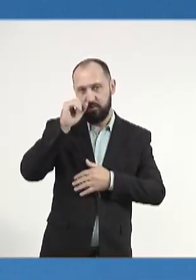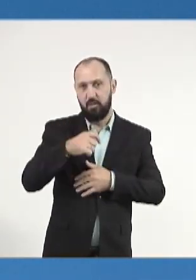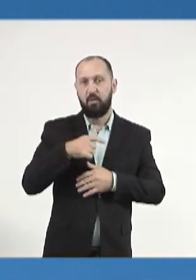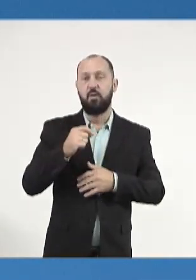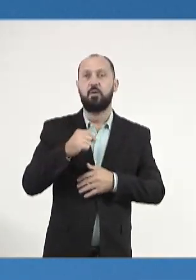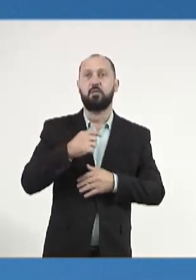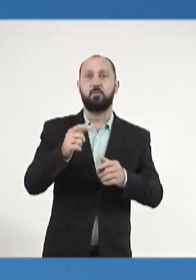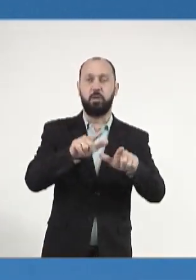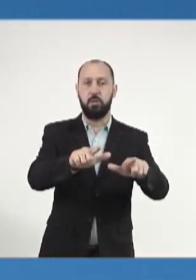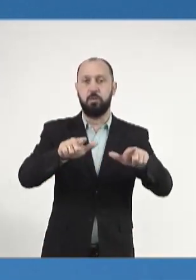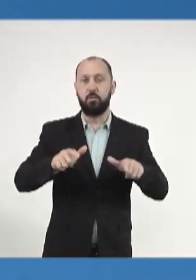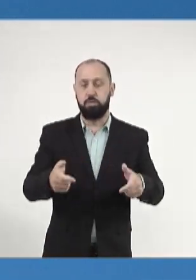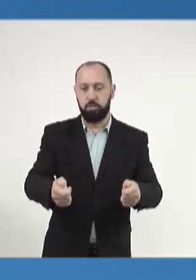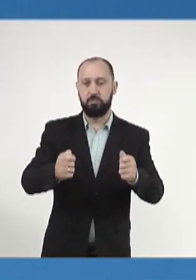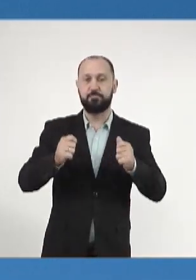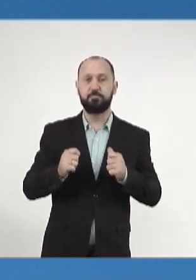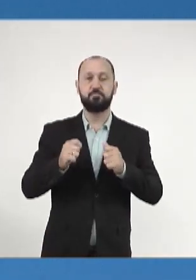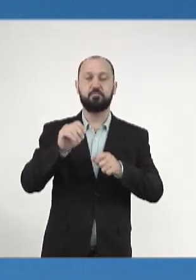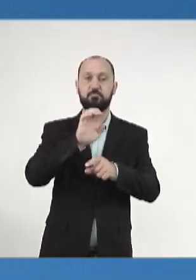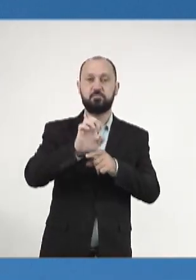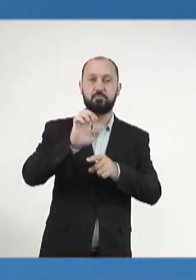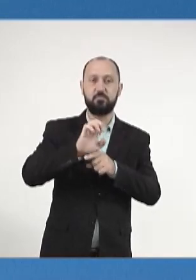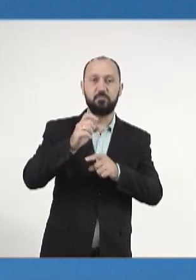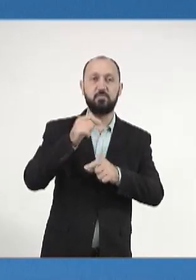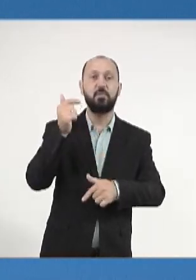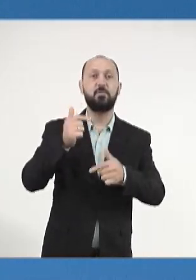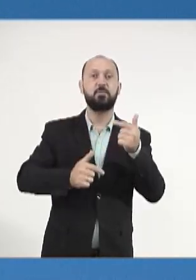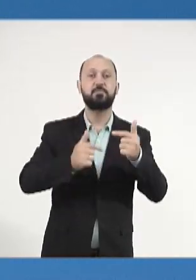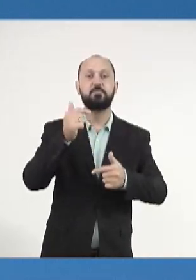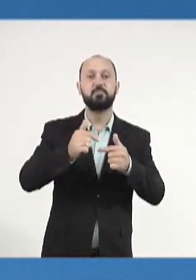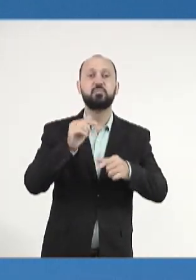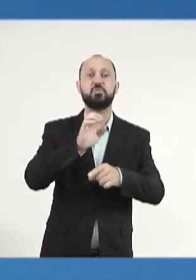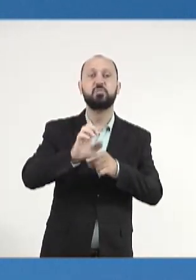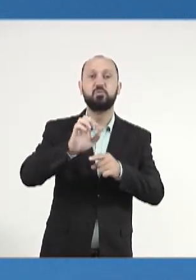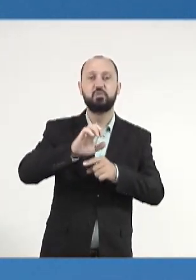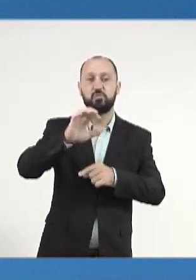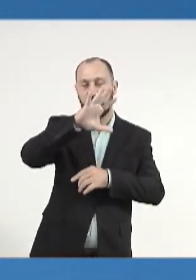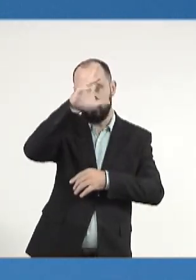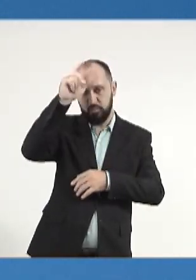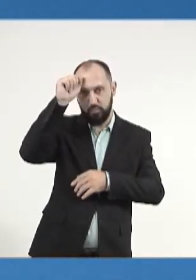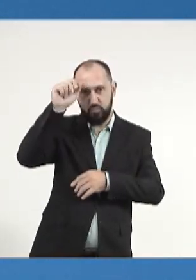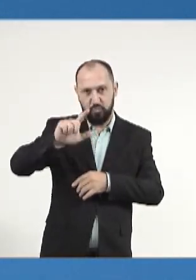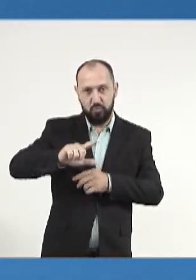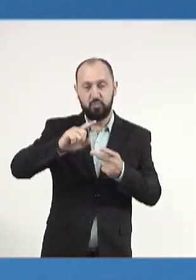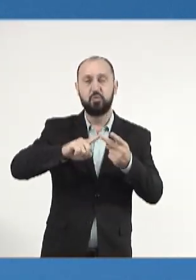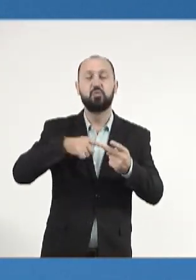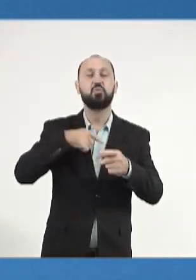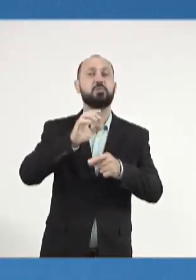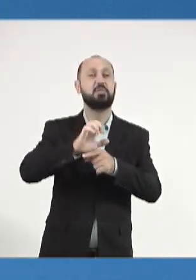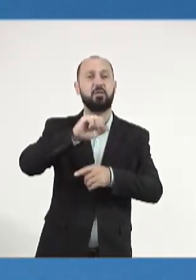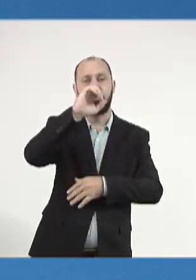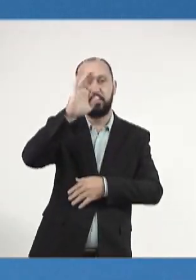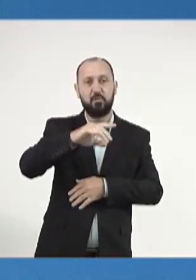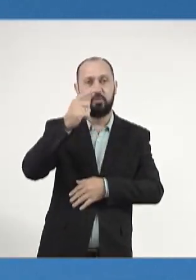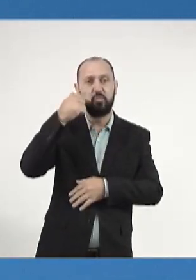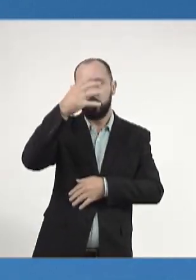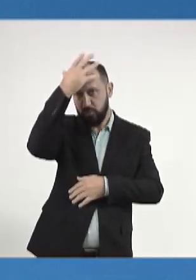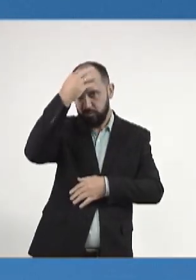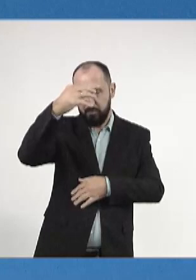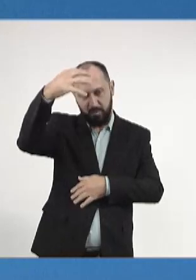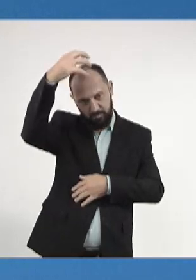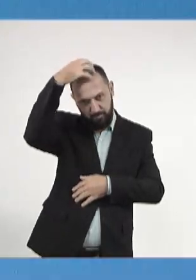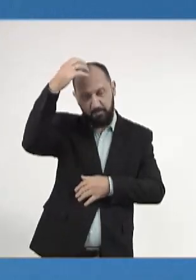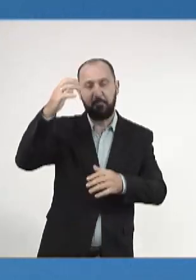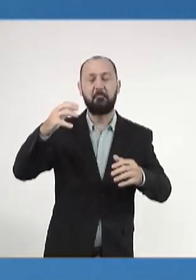eles foram titulados legalmente pelo Estado. Foi uma política do Estado do Mato Grosso do Sul, do Estado brasileiro, do Império. Tem